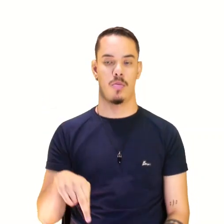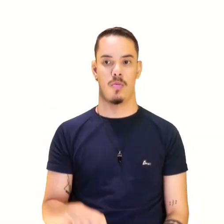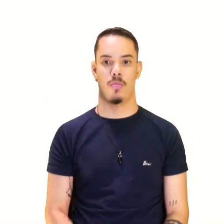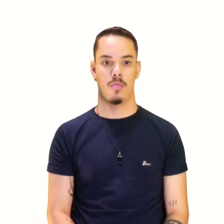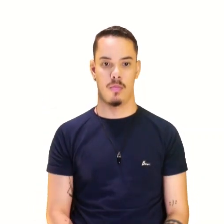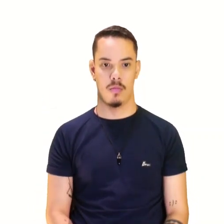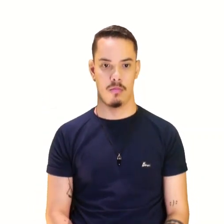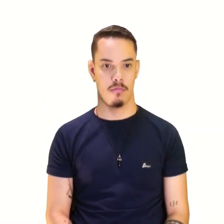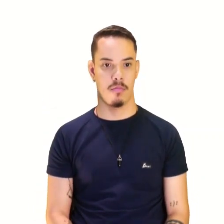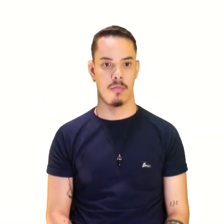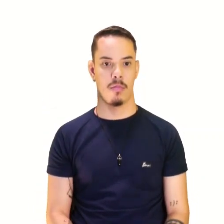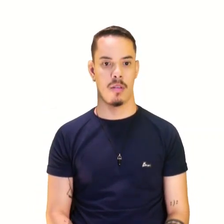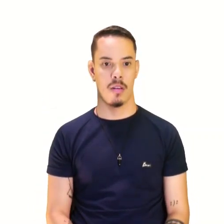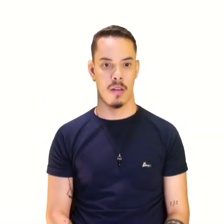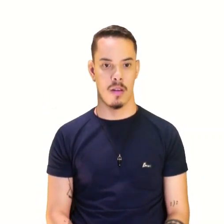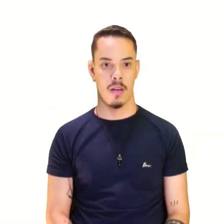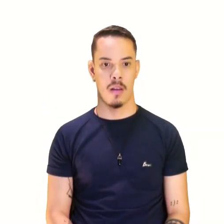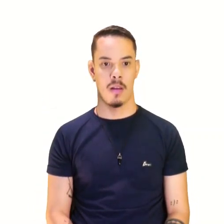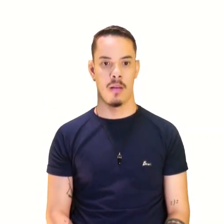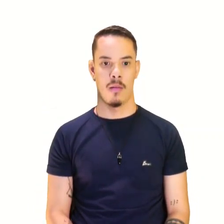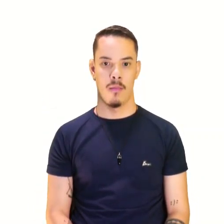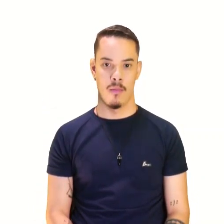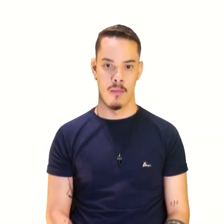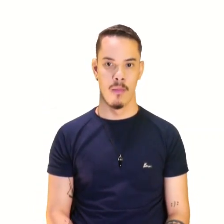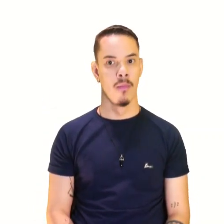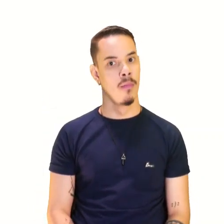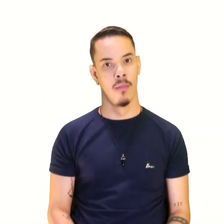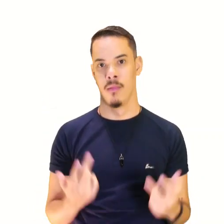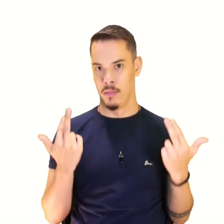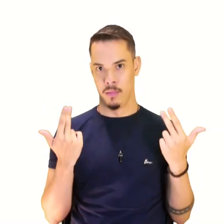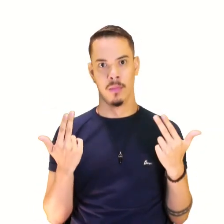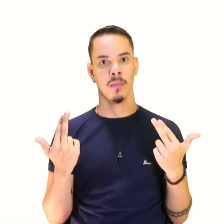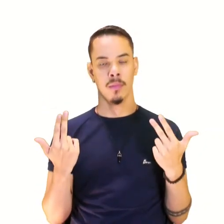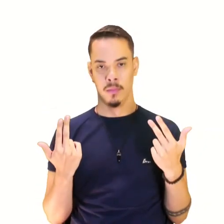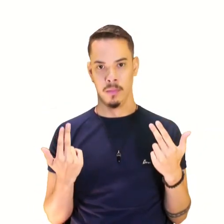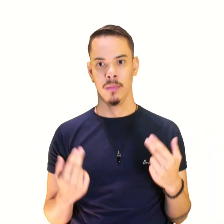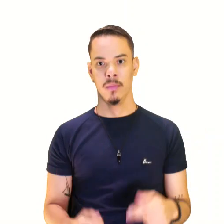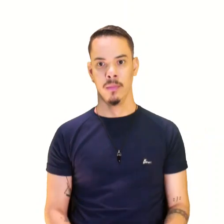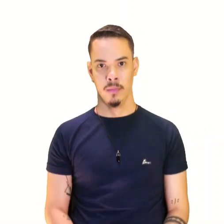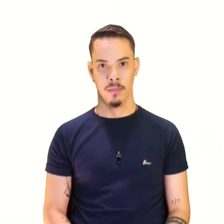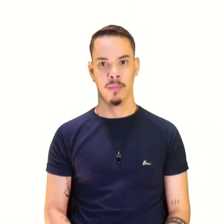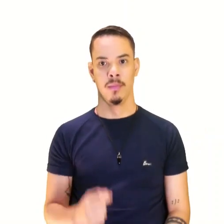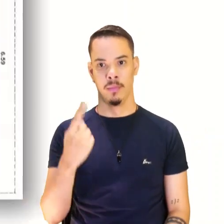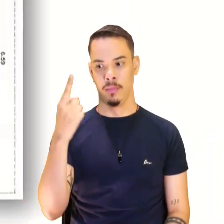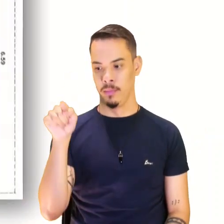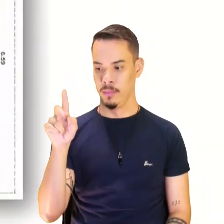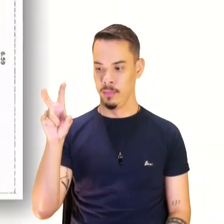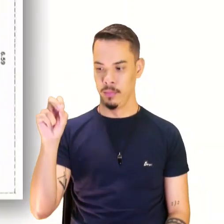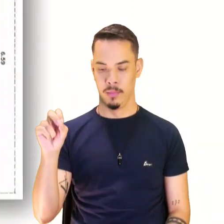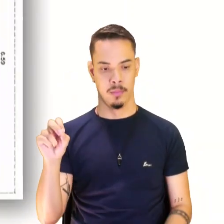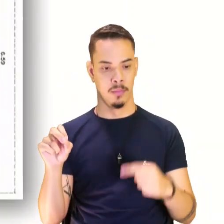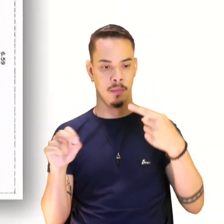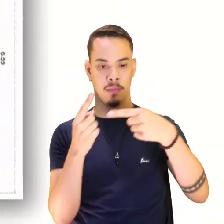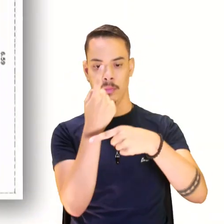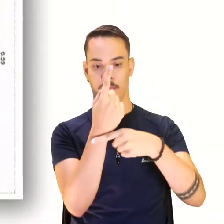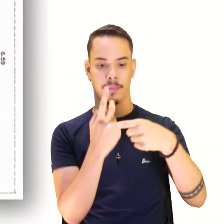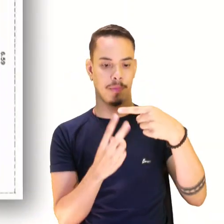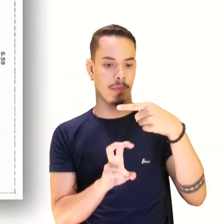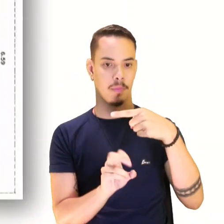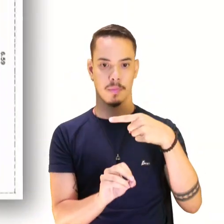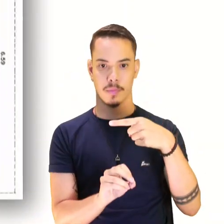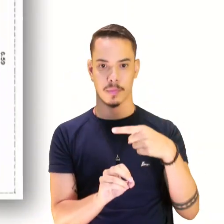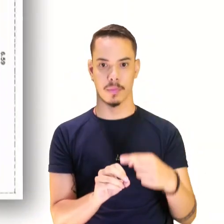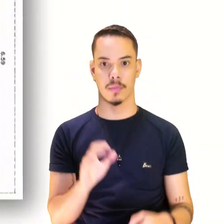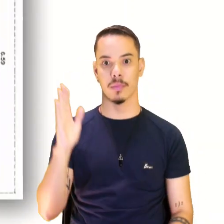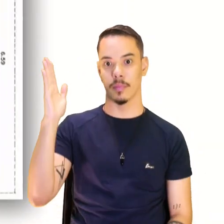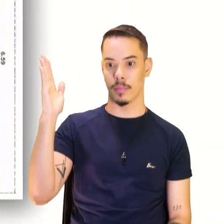Razão, muito bem. 1 para 50 é a mesma coisa que 1 dividido para 50, tá bom? Entendi. E aí, olha aí, temos uma